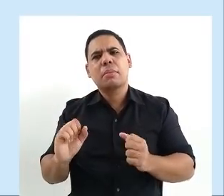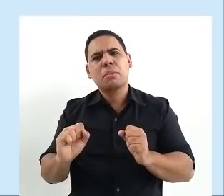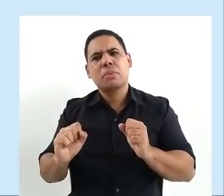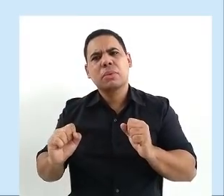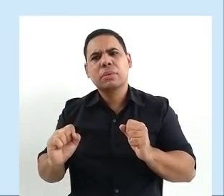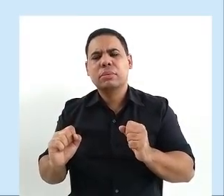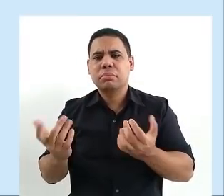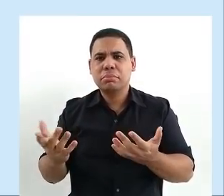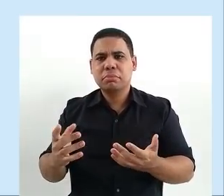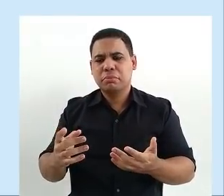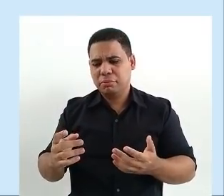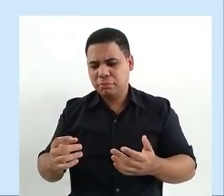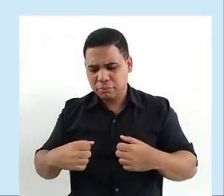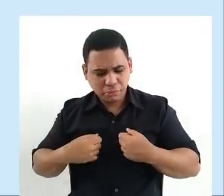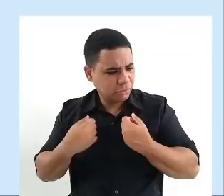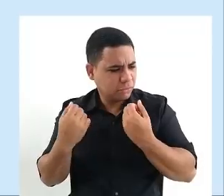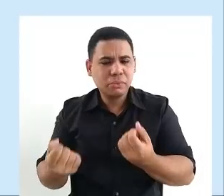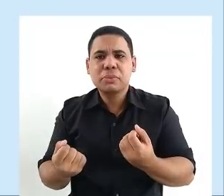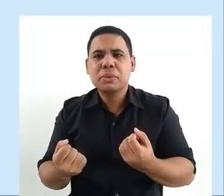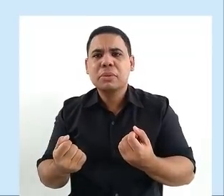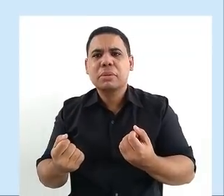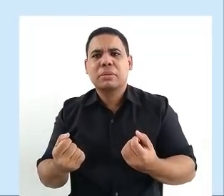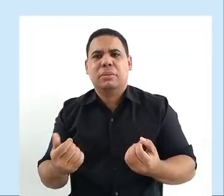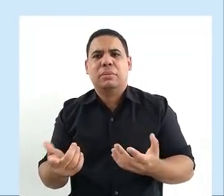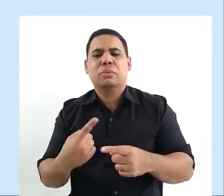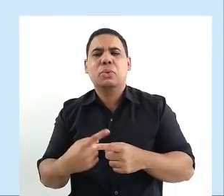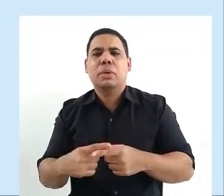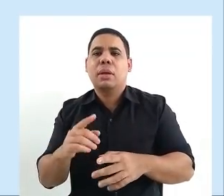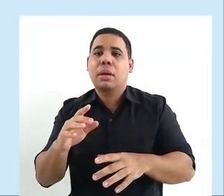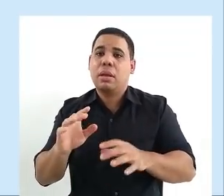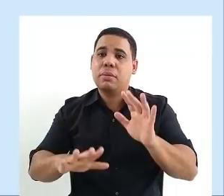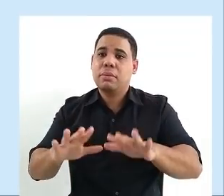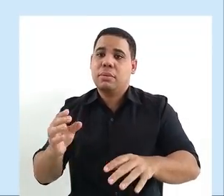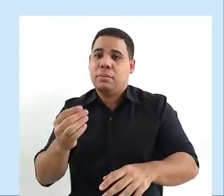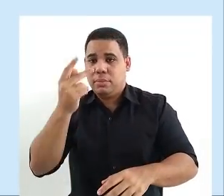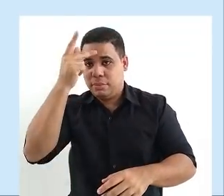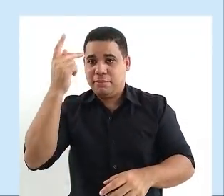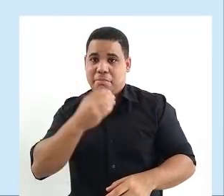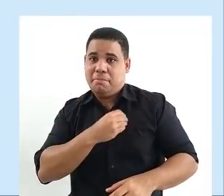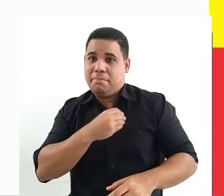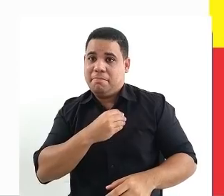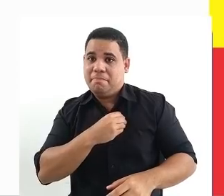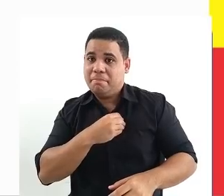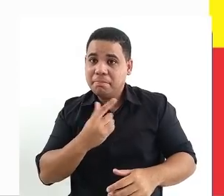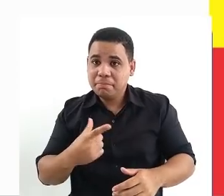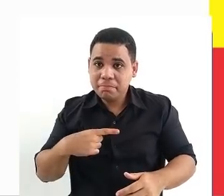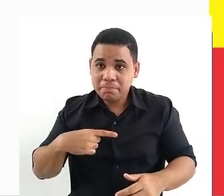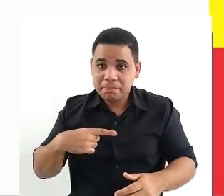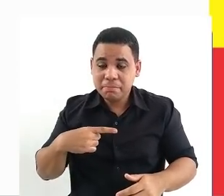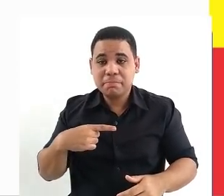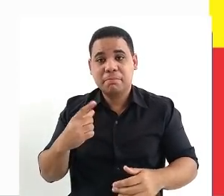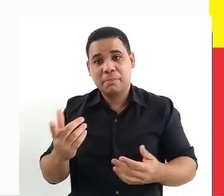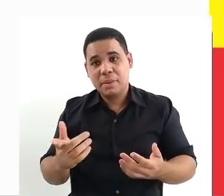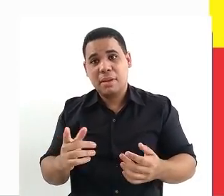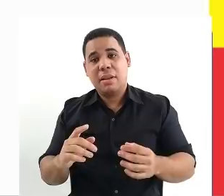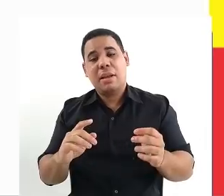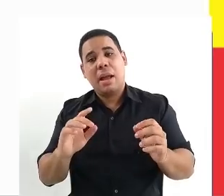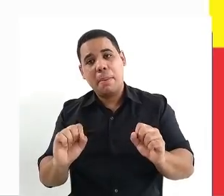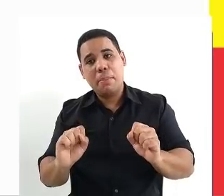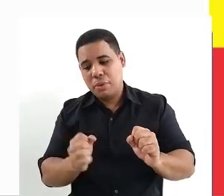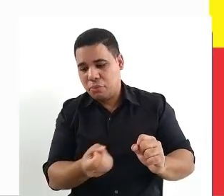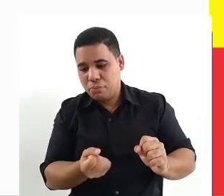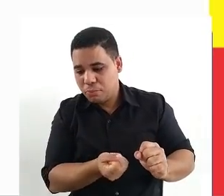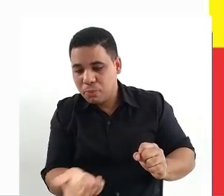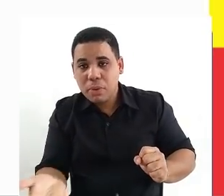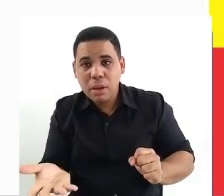ter algo muito ruim ou tranquilo, a depender dos jogos dos dados. Vê que interessante. Agora, por que eu estou falando